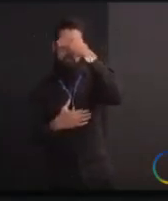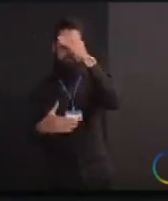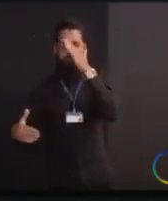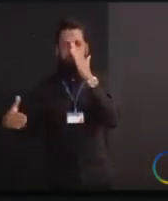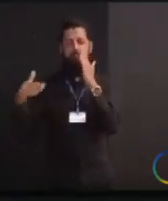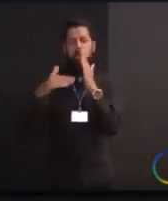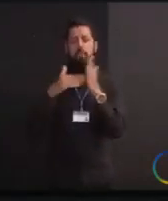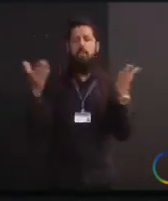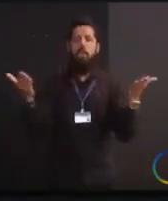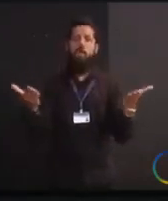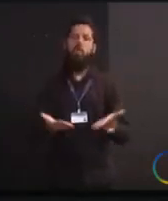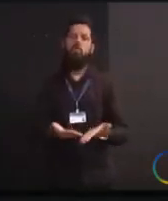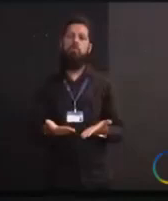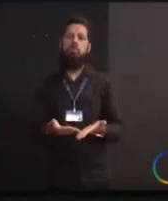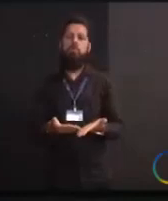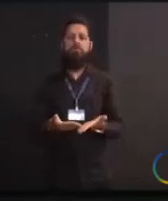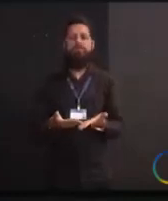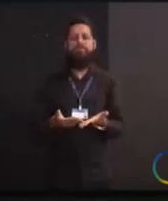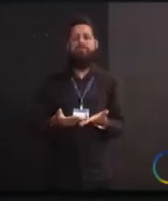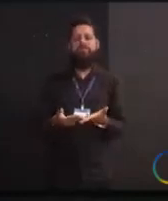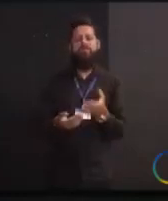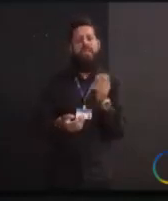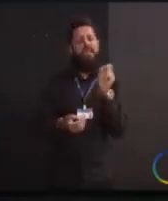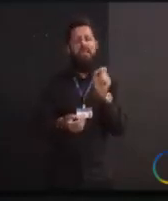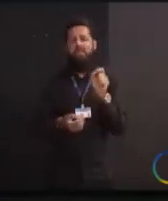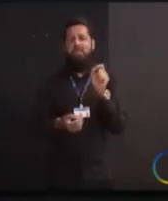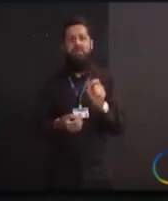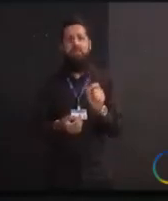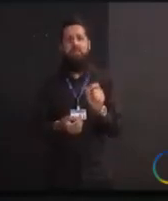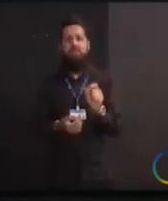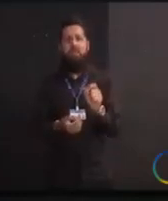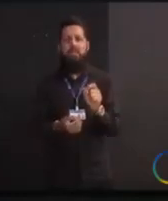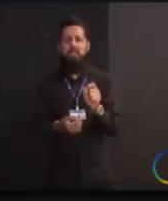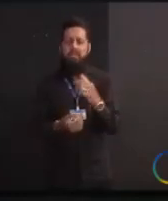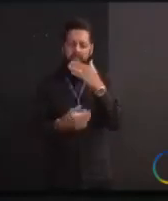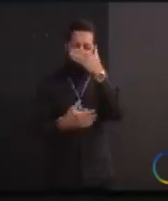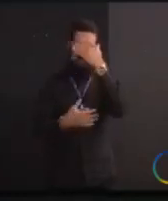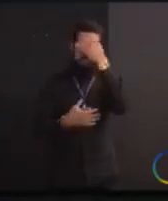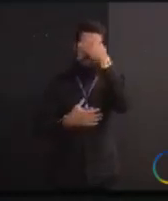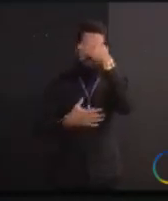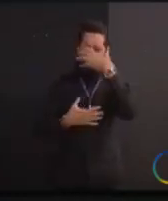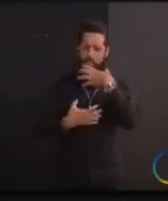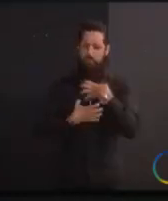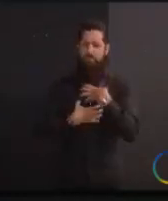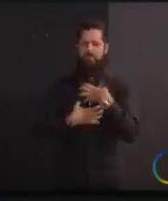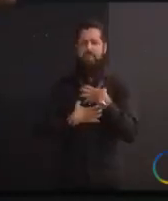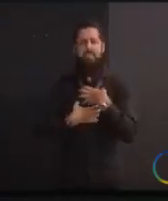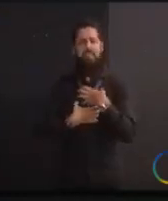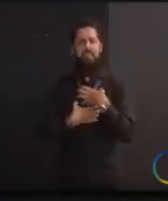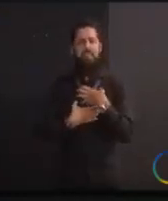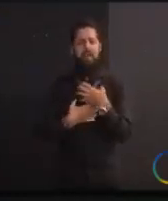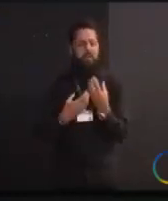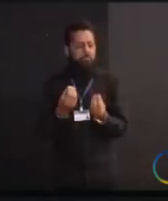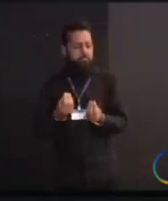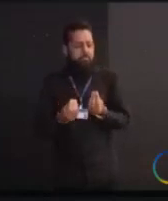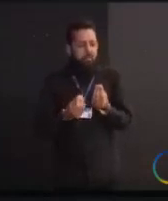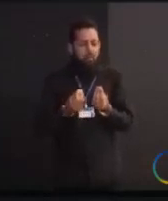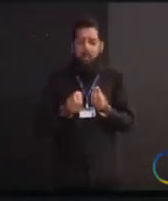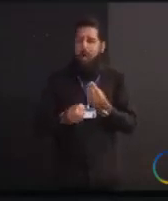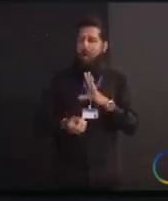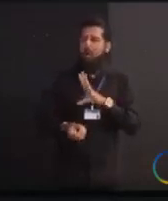homem sentia em relação ao outro? Que amor é esse que eu não conheço?